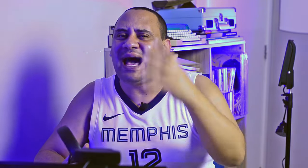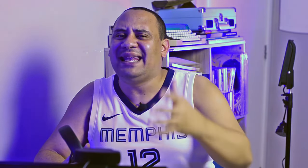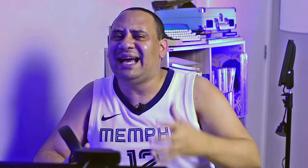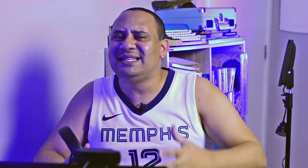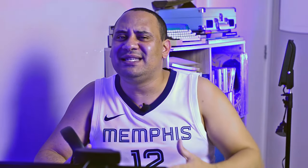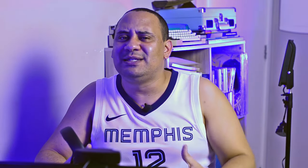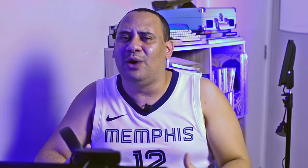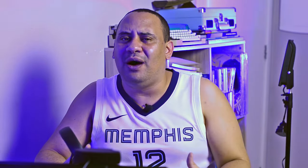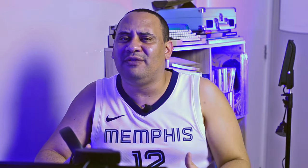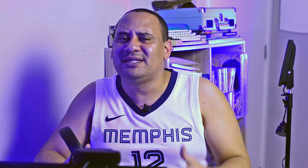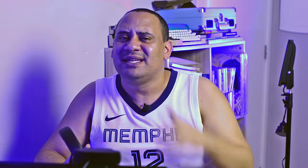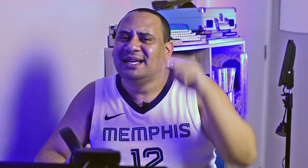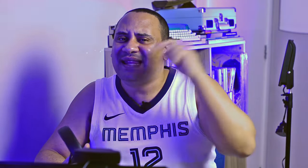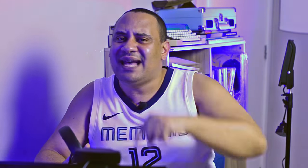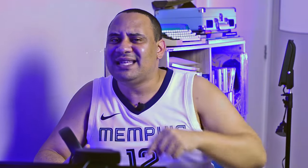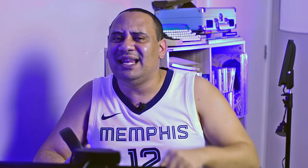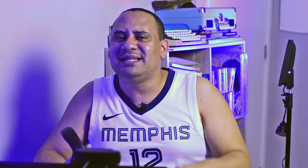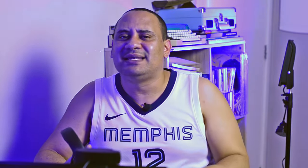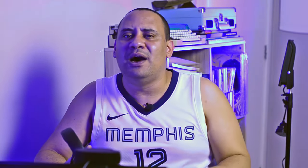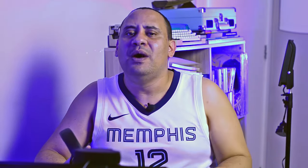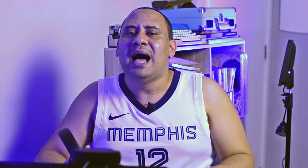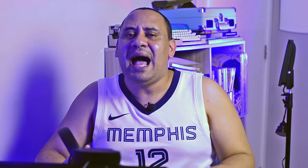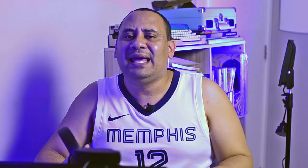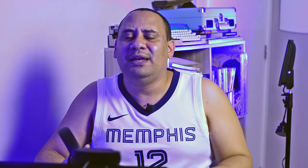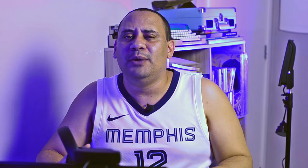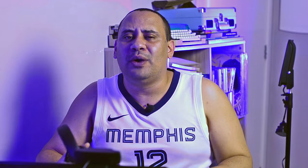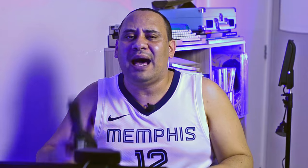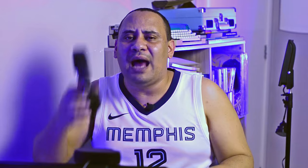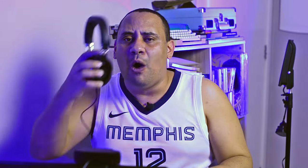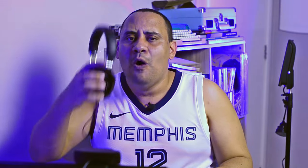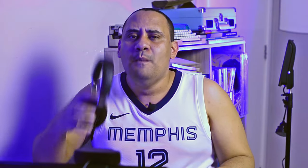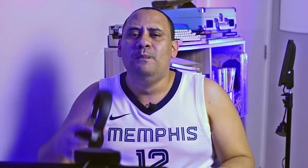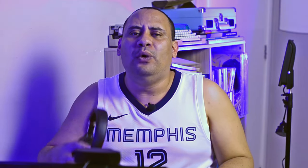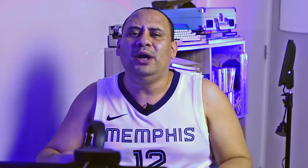eu colocar análises novas dessa eleição aqui no